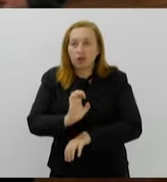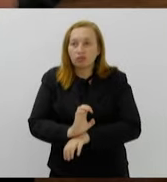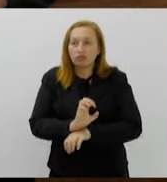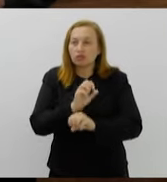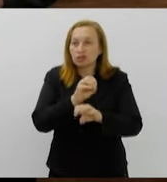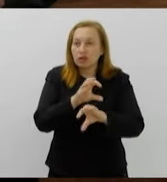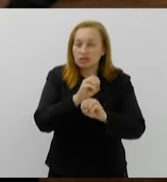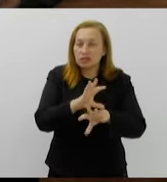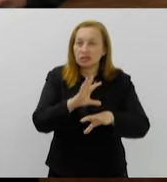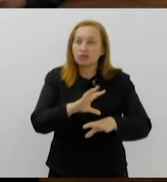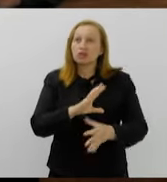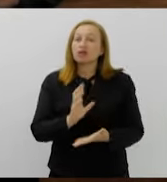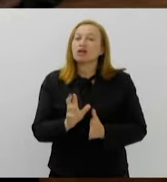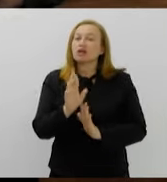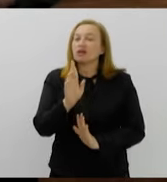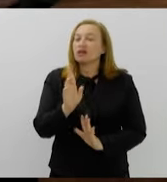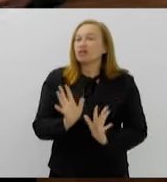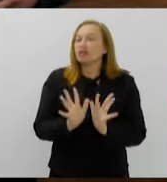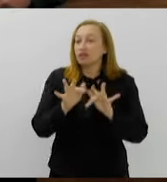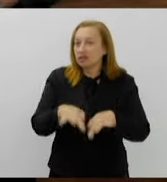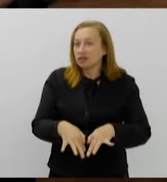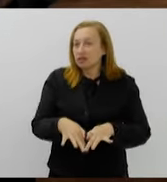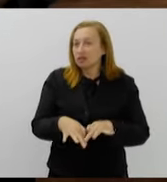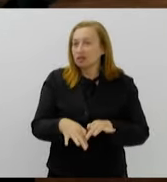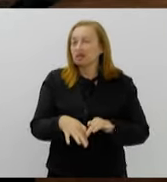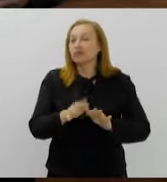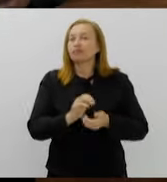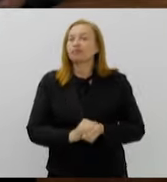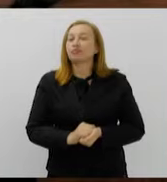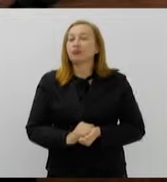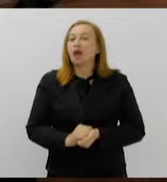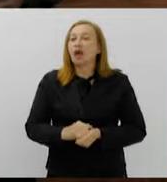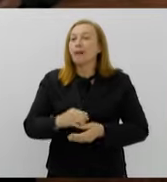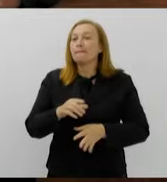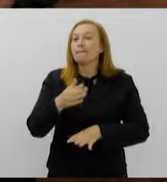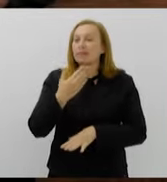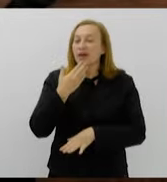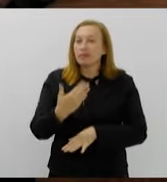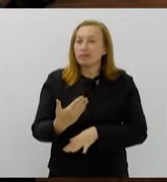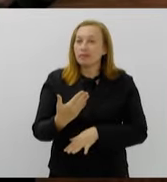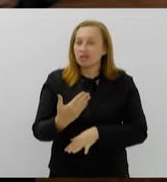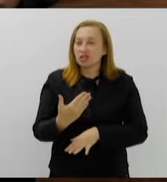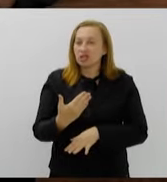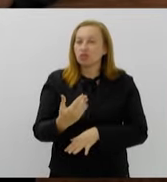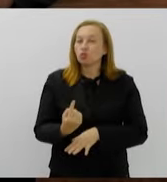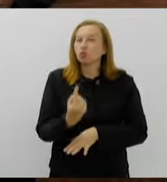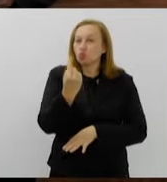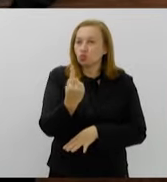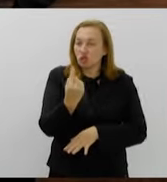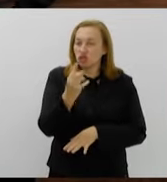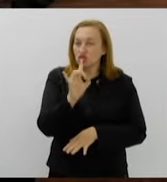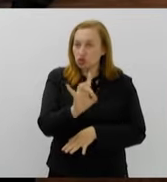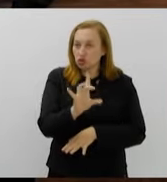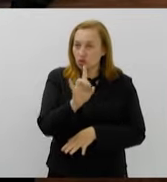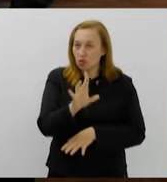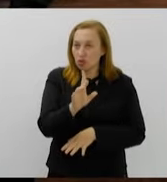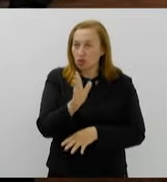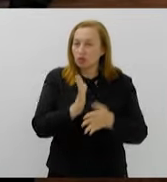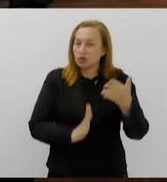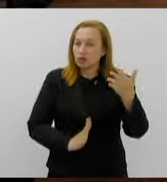que fala o seguinte permitida uma recondução a partir da aprovação desta